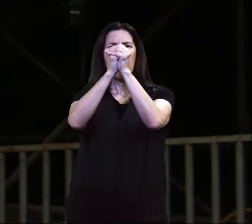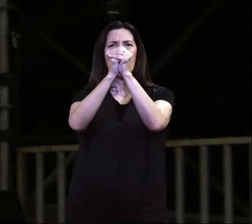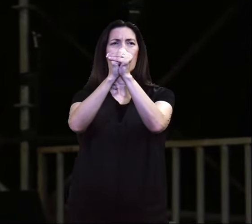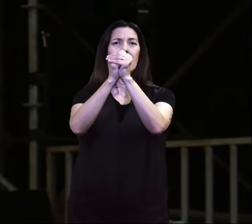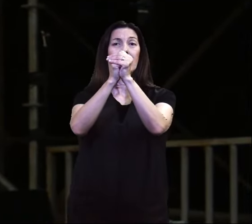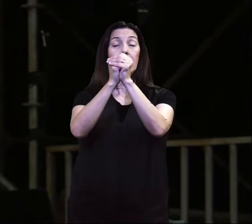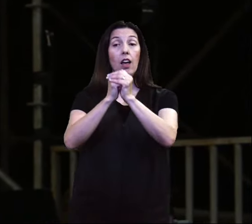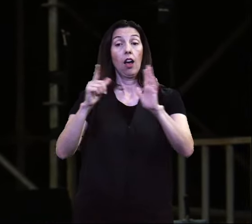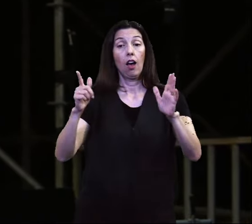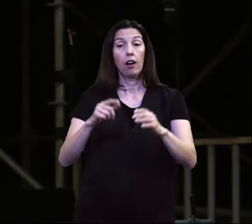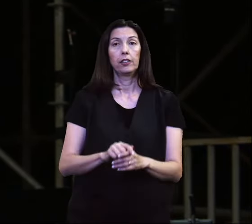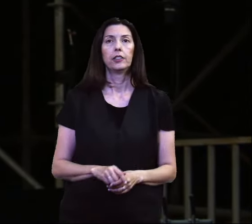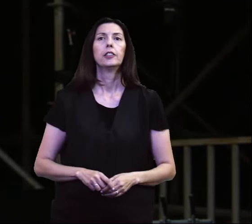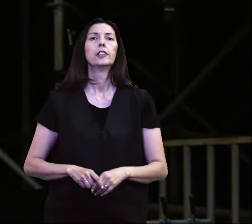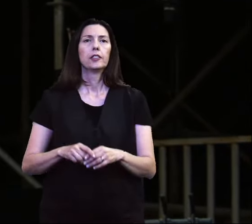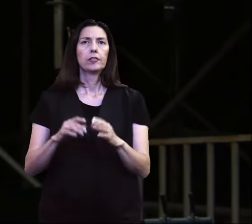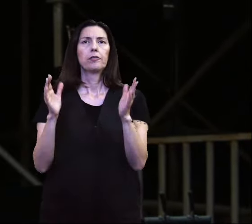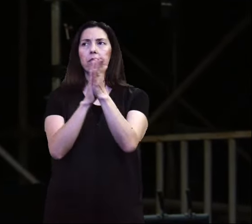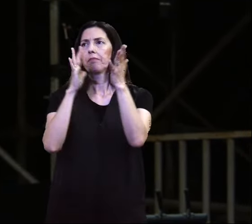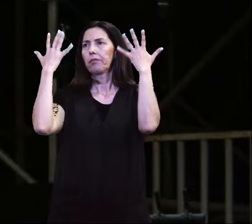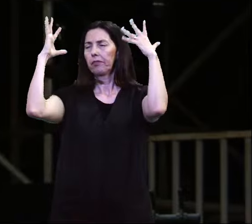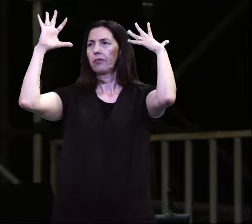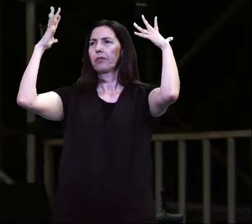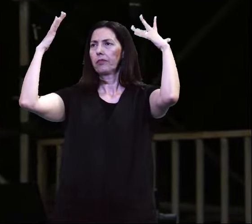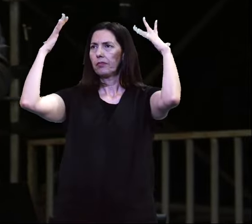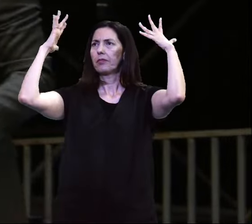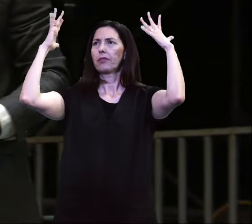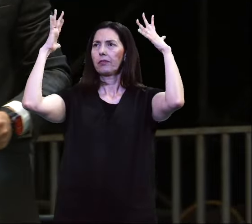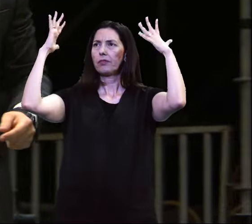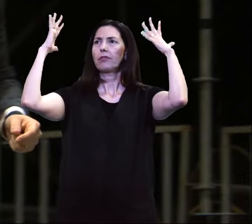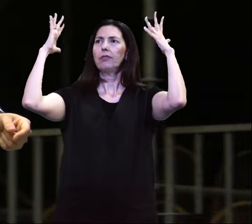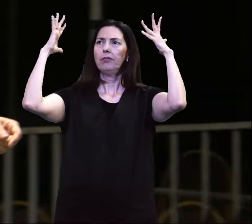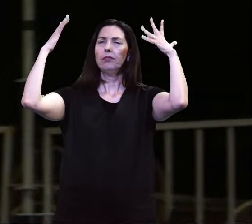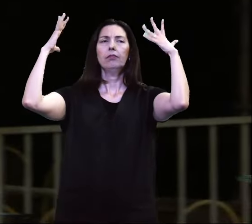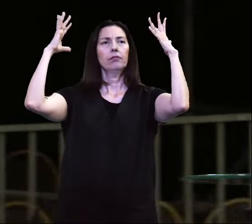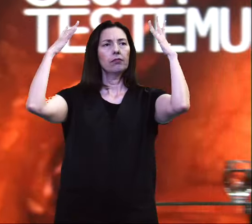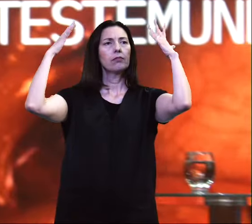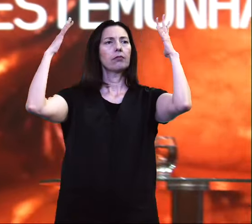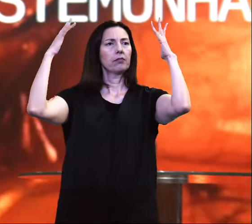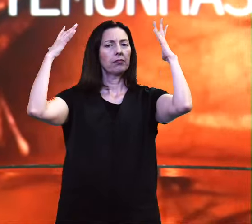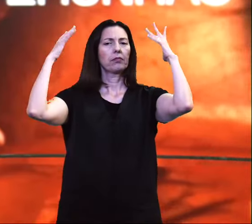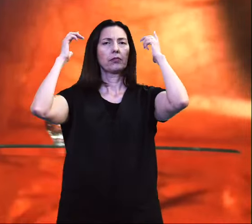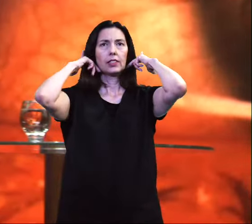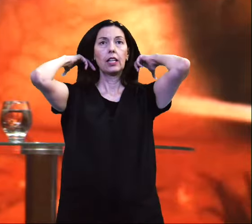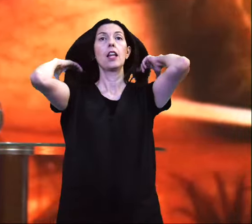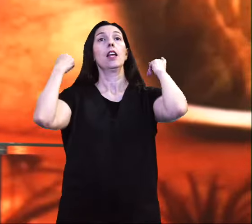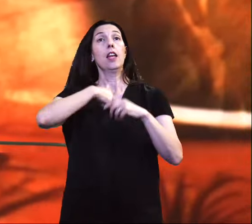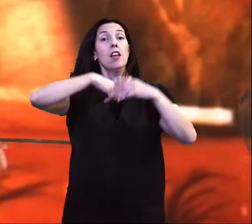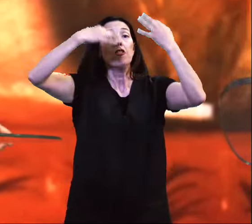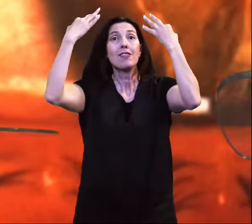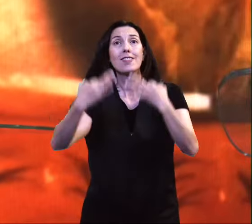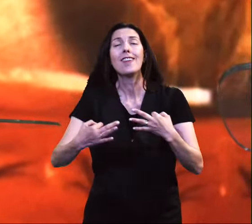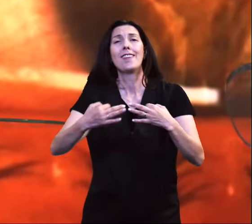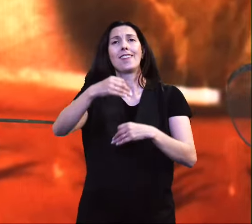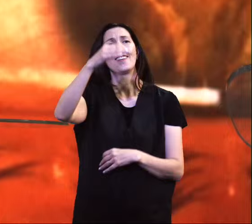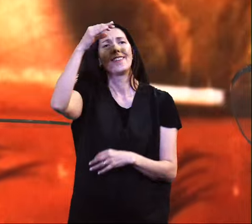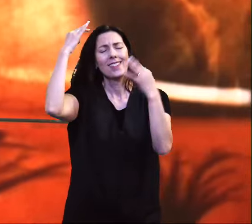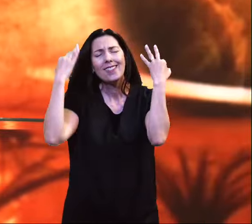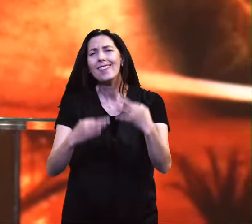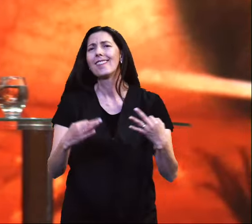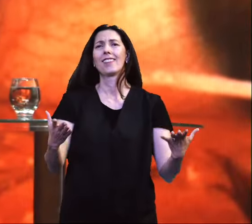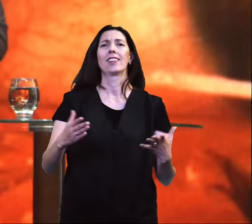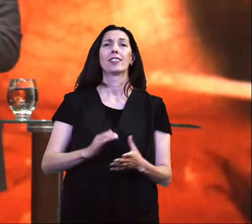preste atenção. Uma coisa nova vai acontecer na tua vida no que vem. Eu tenho certeza. Eu lembro